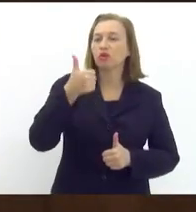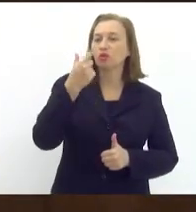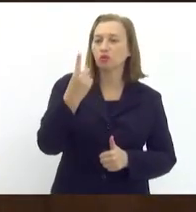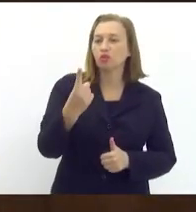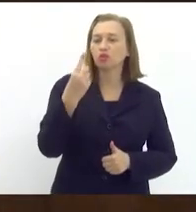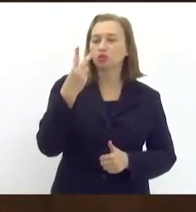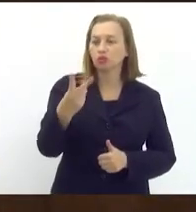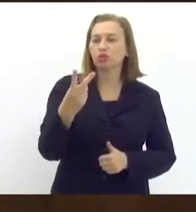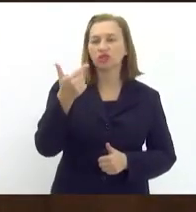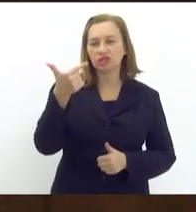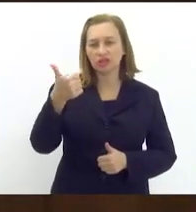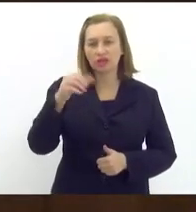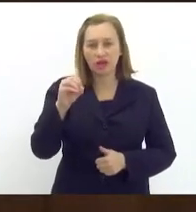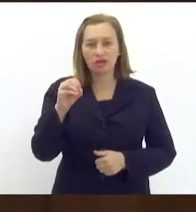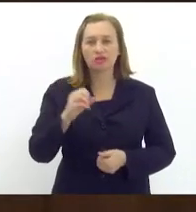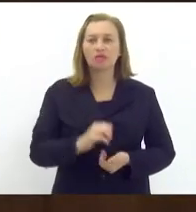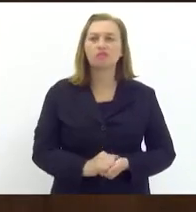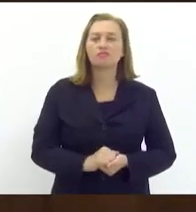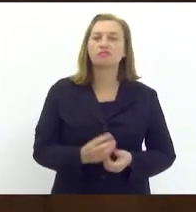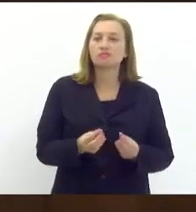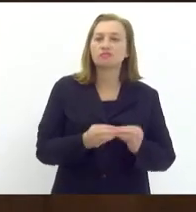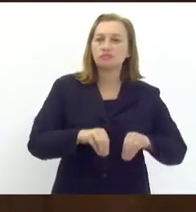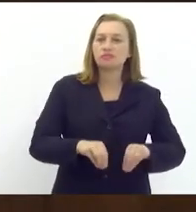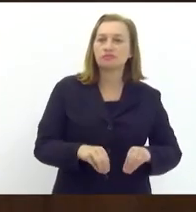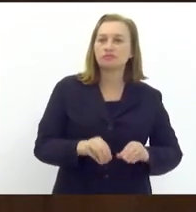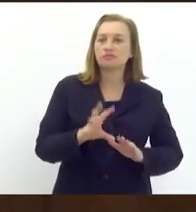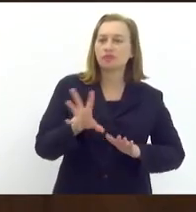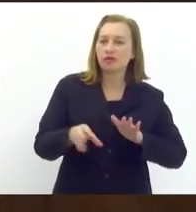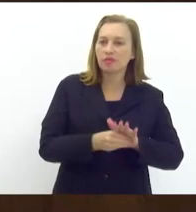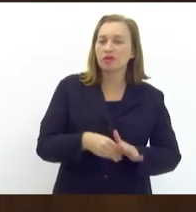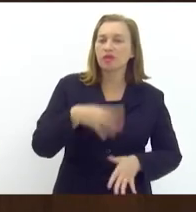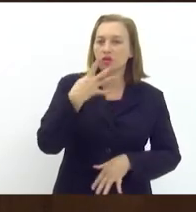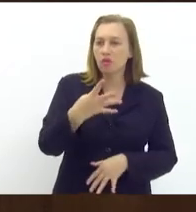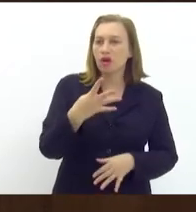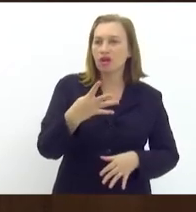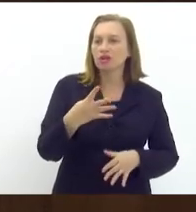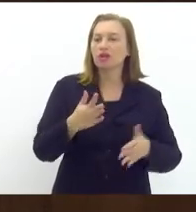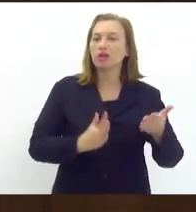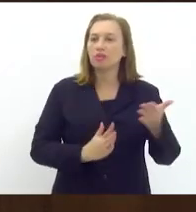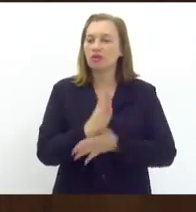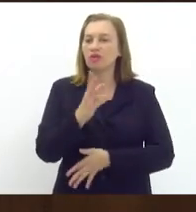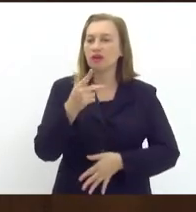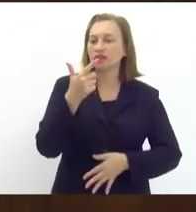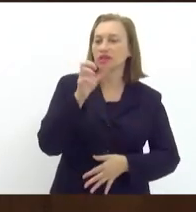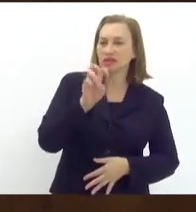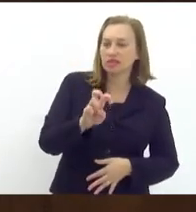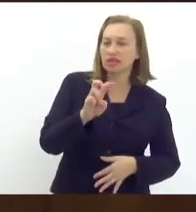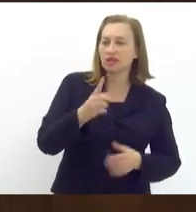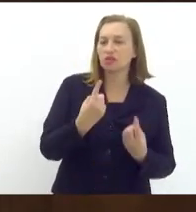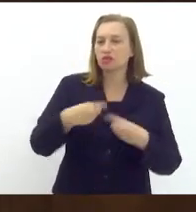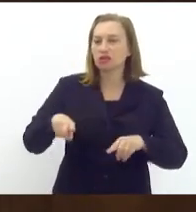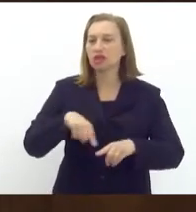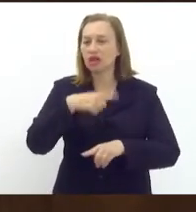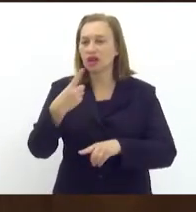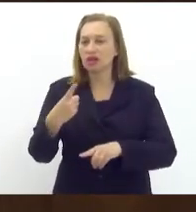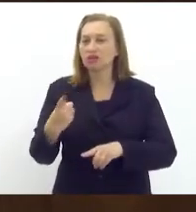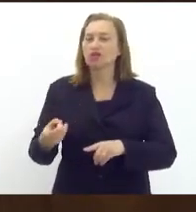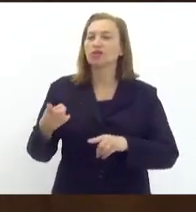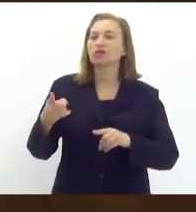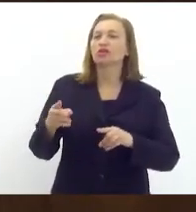e 10 prejudicada a emenda 4 pela Emenda 5 da ccj contrário as demais emendas concluindo por